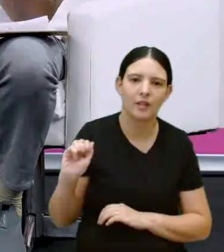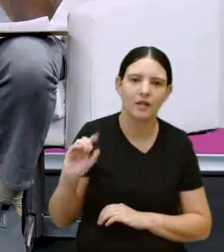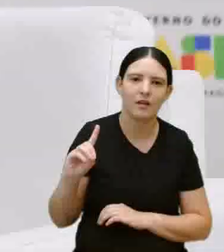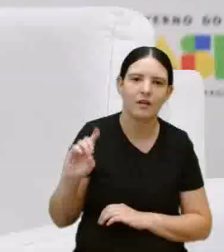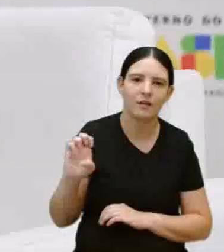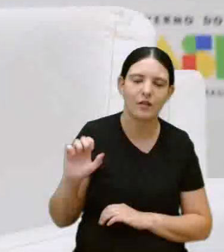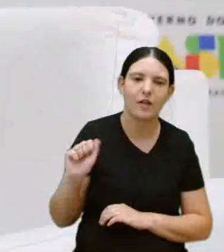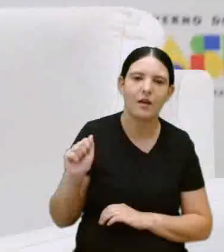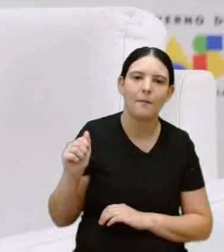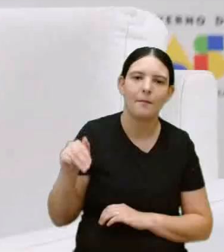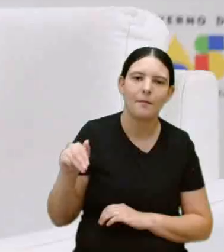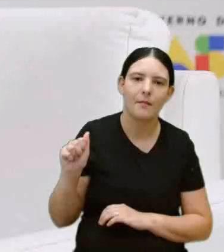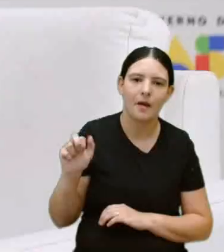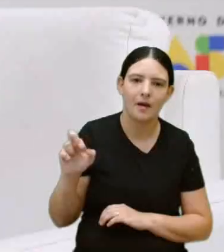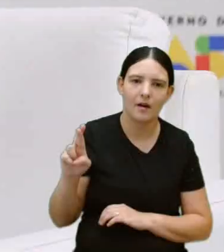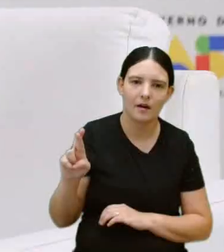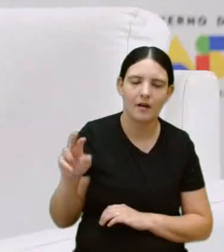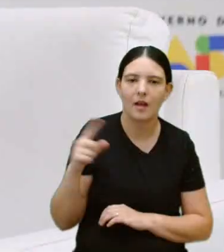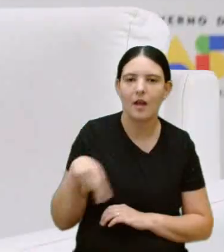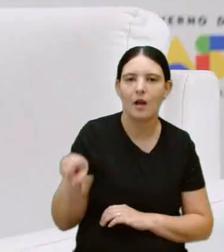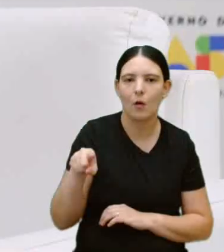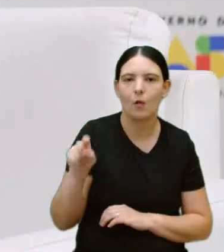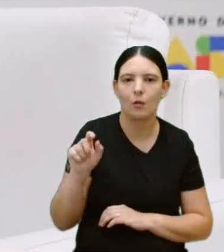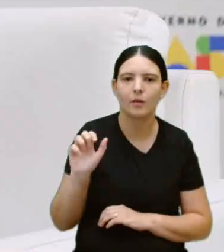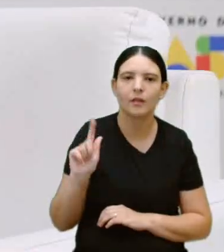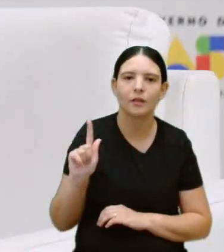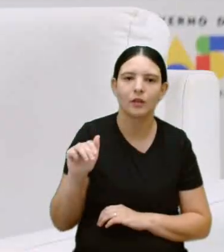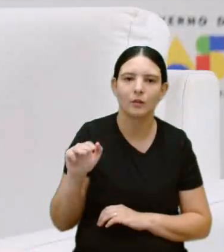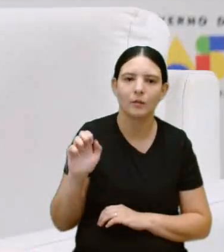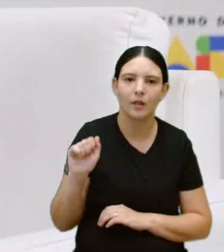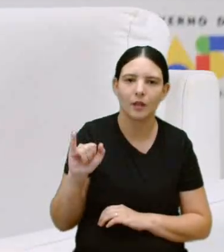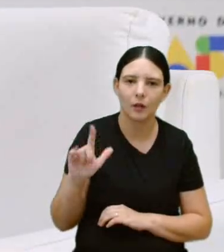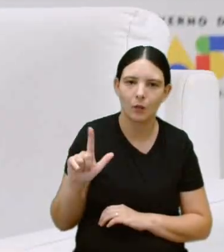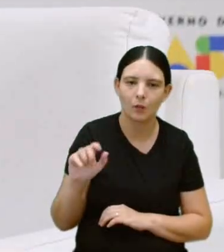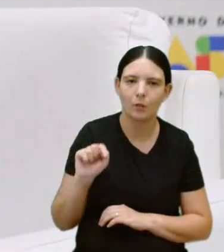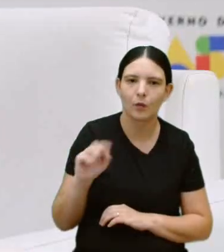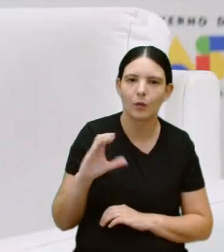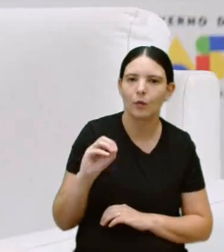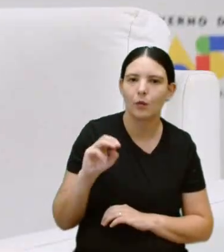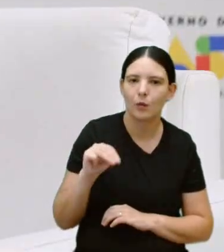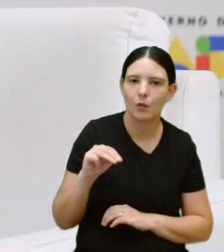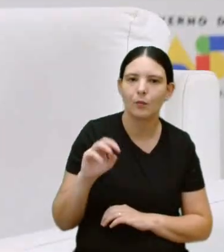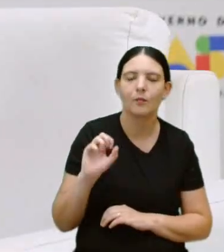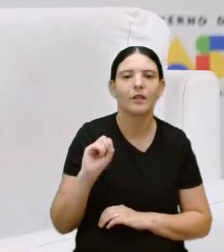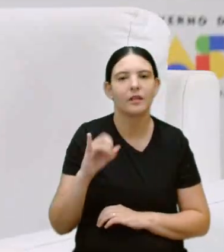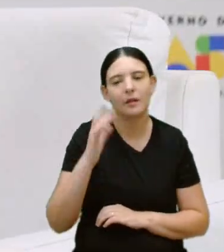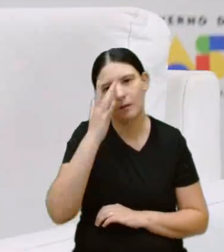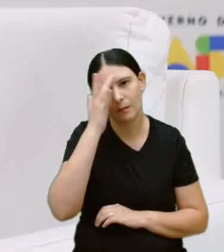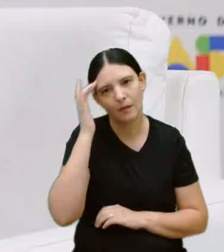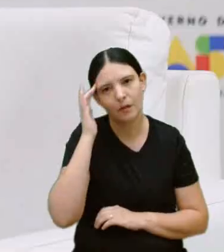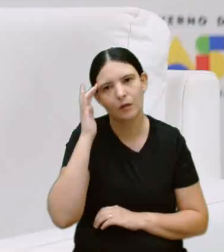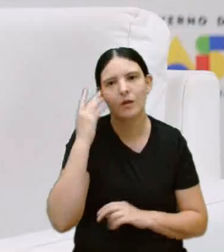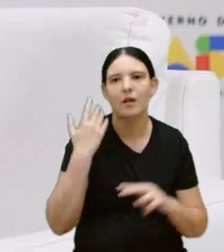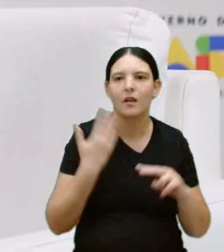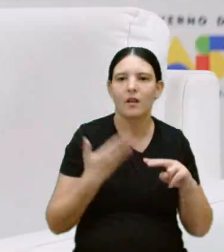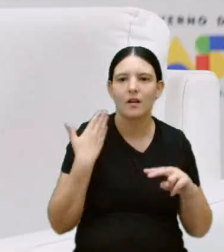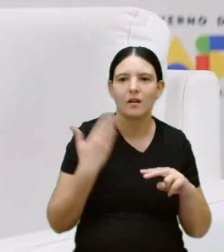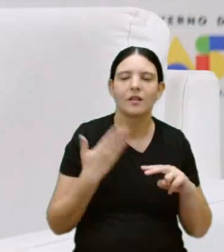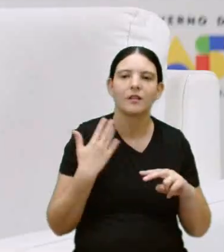eticadeamar@gmail.com. E para quem quer celebração de casamento ou precisa de cuidados terapêuticos, contato